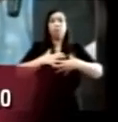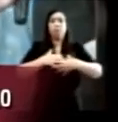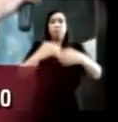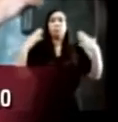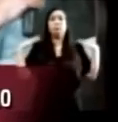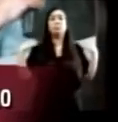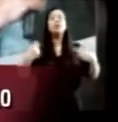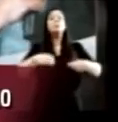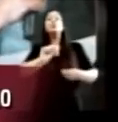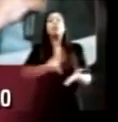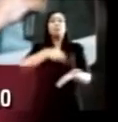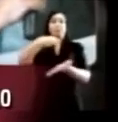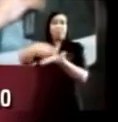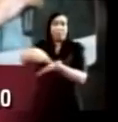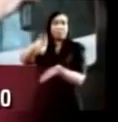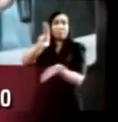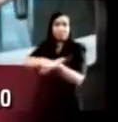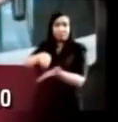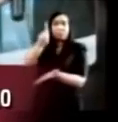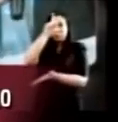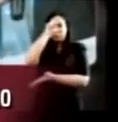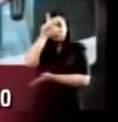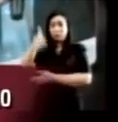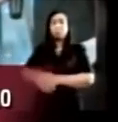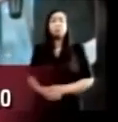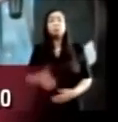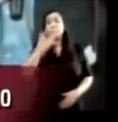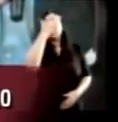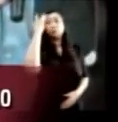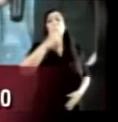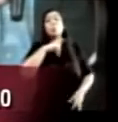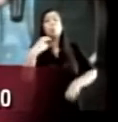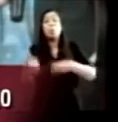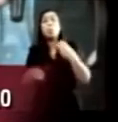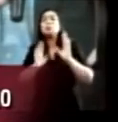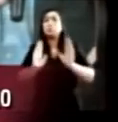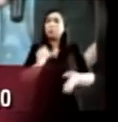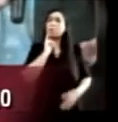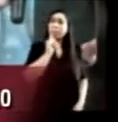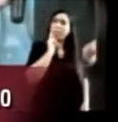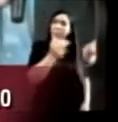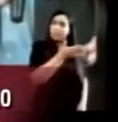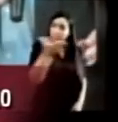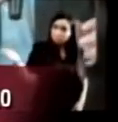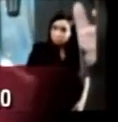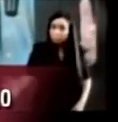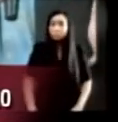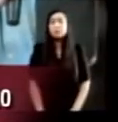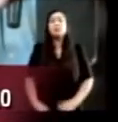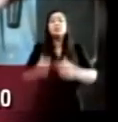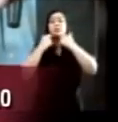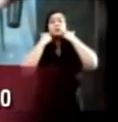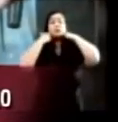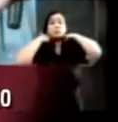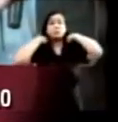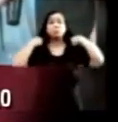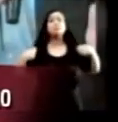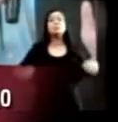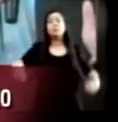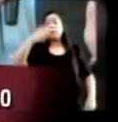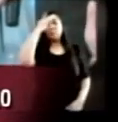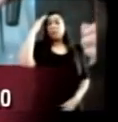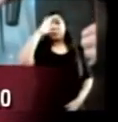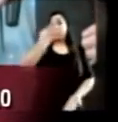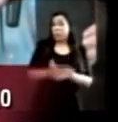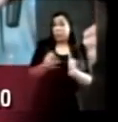de internação. Os números de óbitos, como eu sempre falo para vocês, tem gente que não acredita,